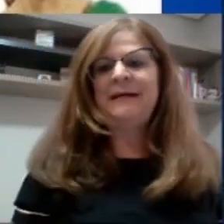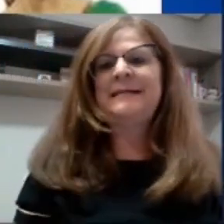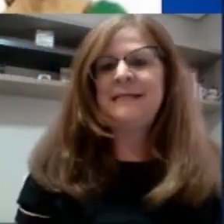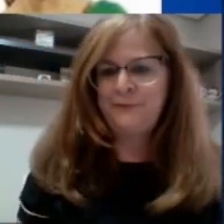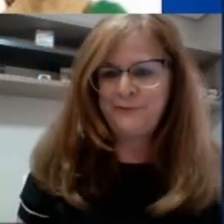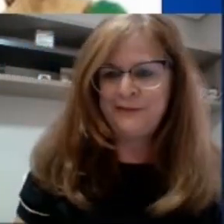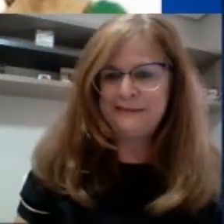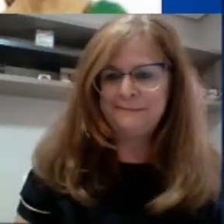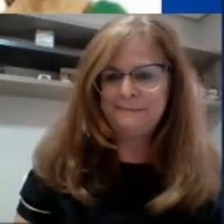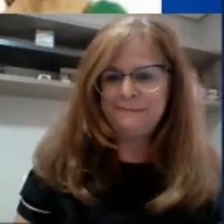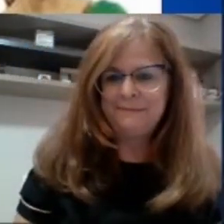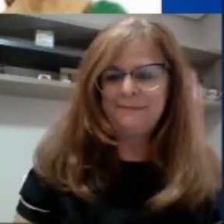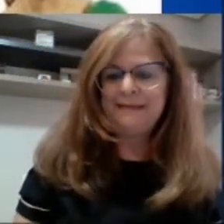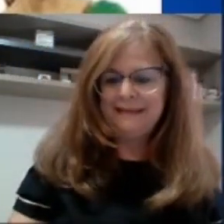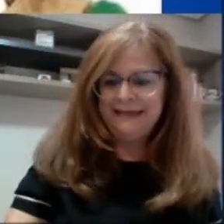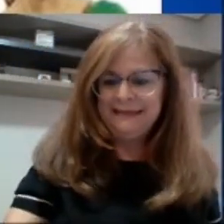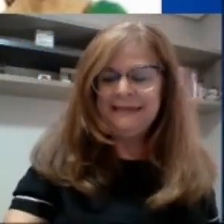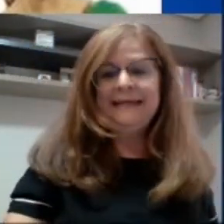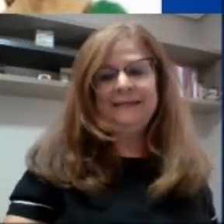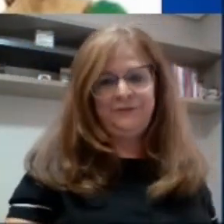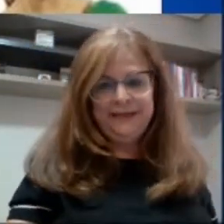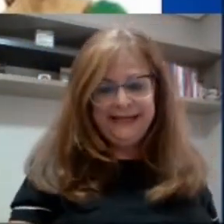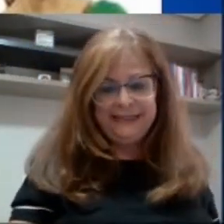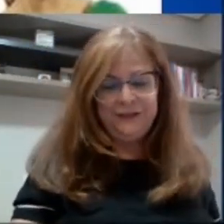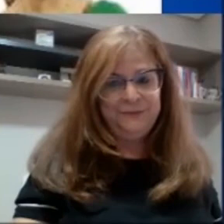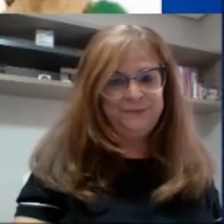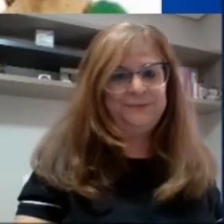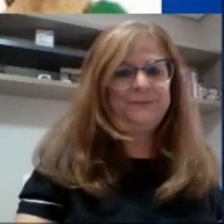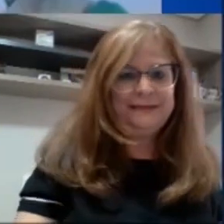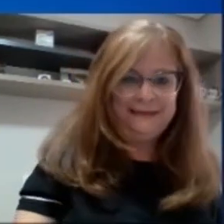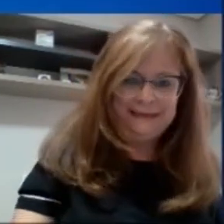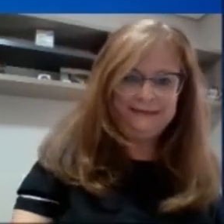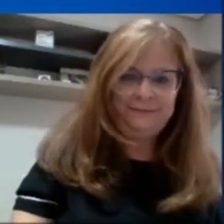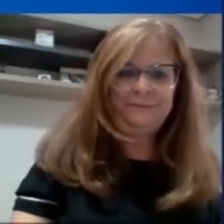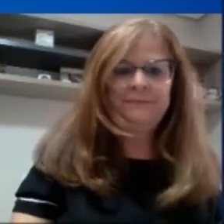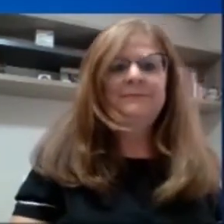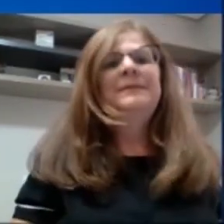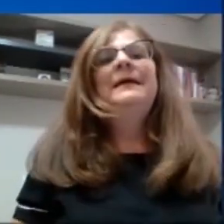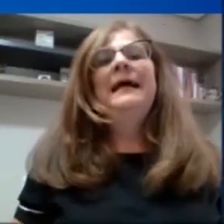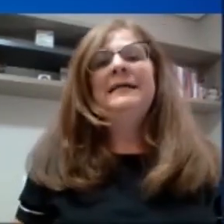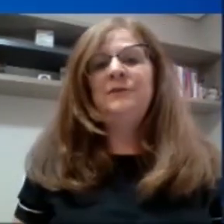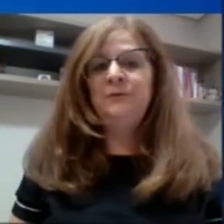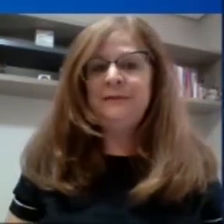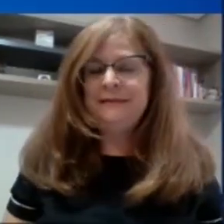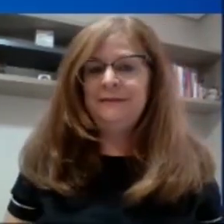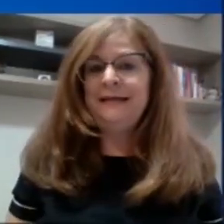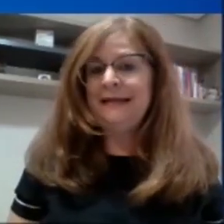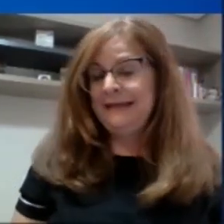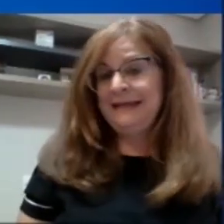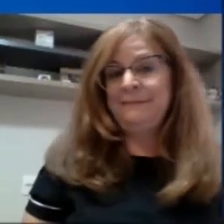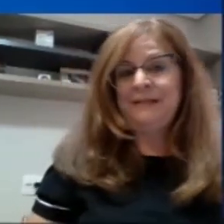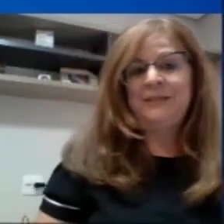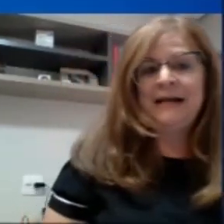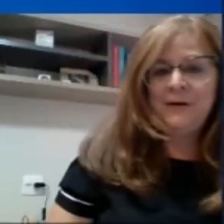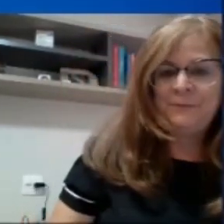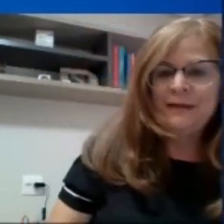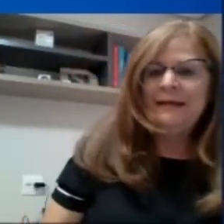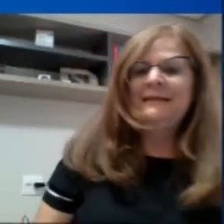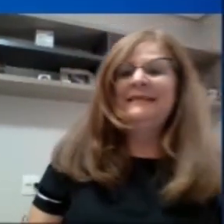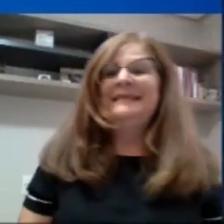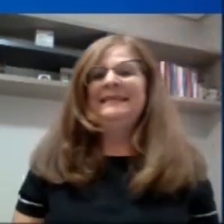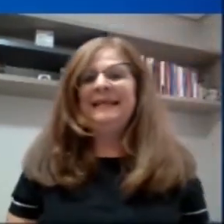essa frase em português, né? Diferente? Sim. A estrutura, então,